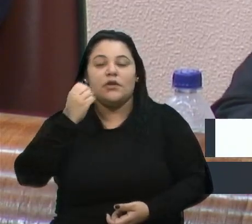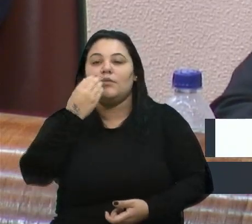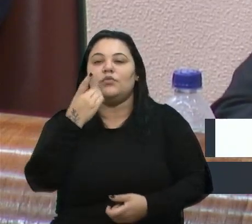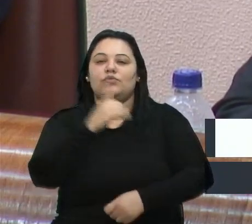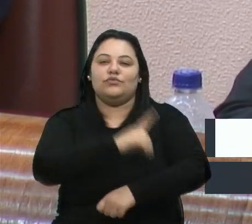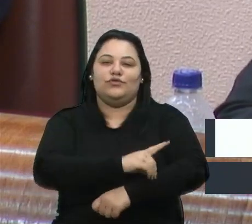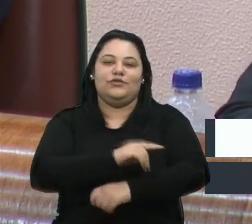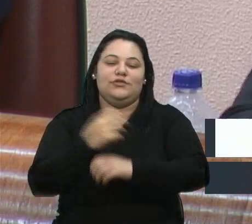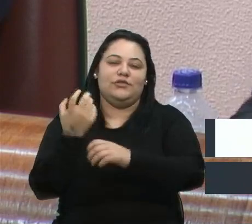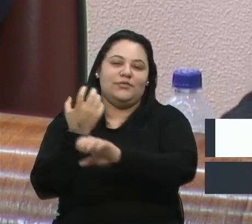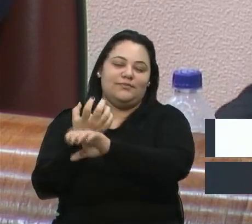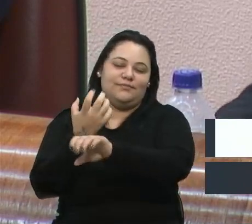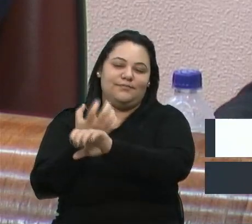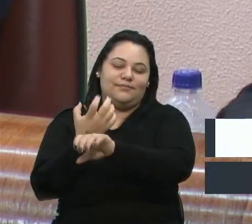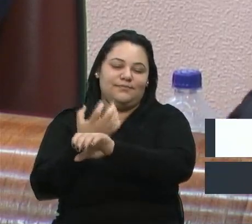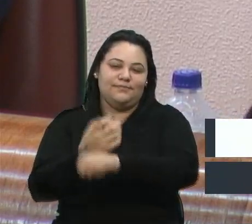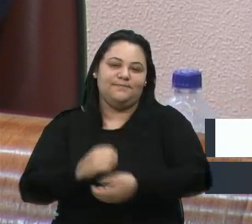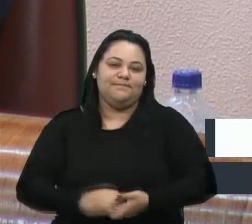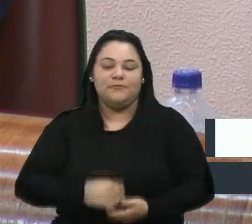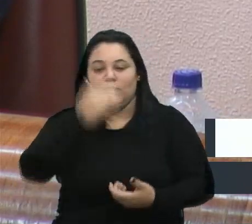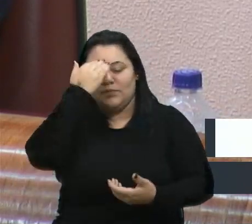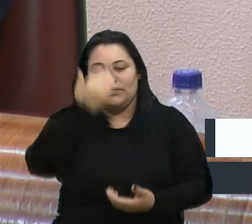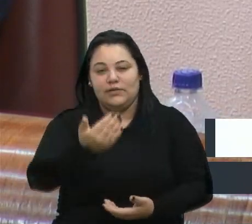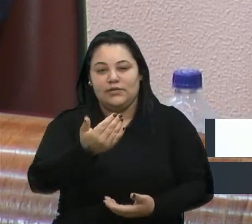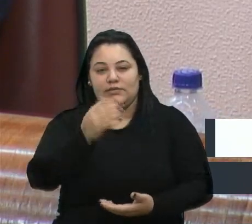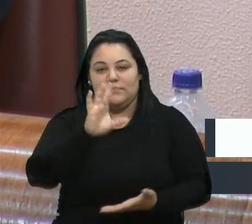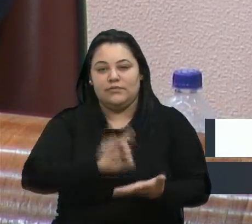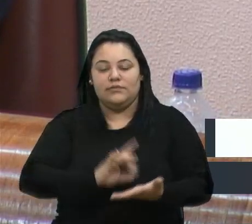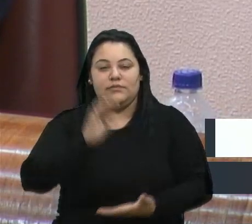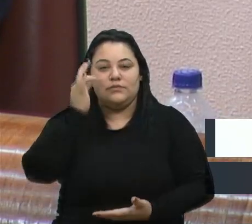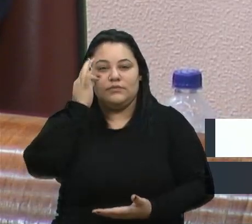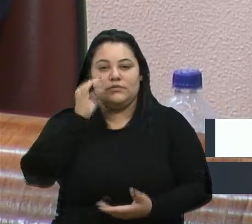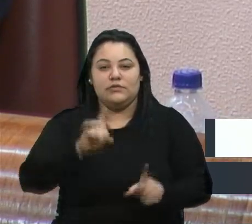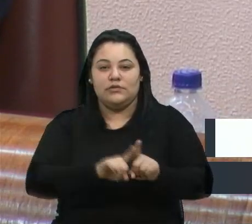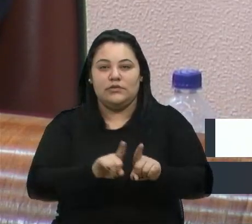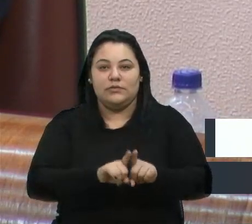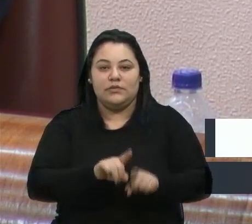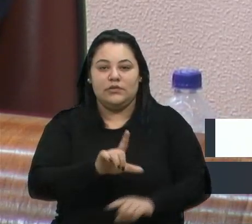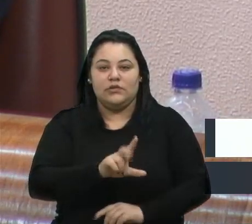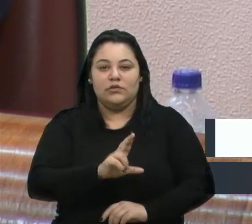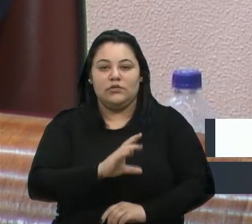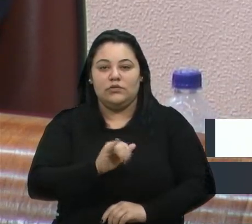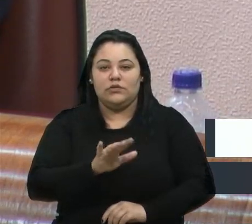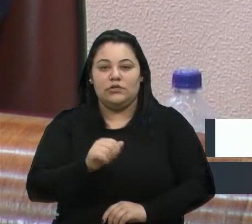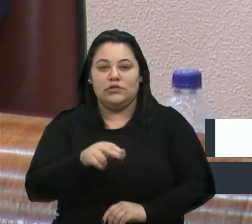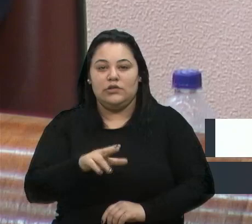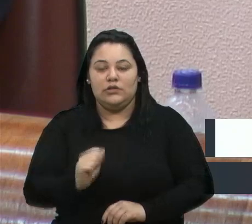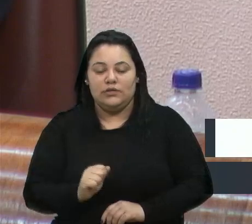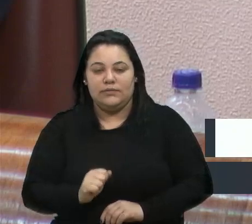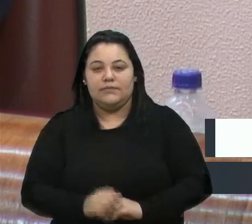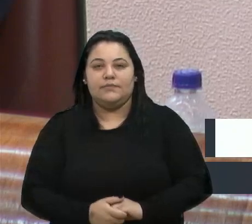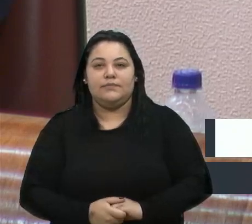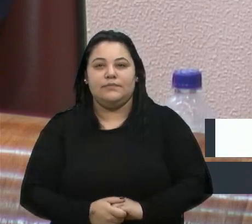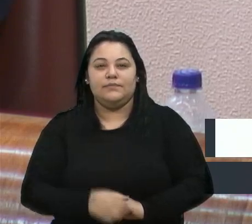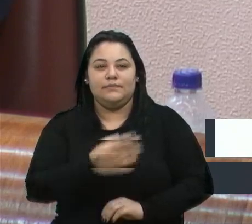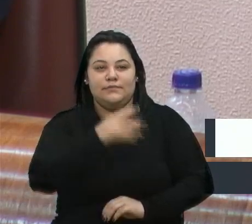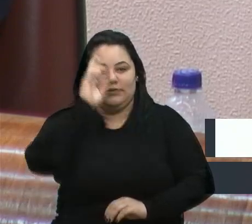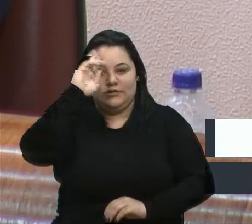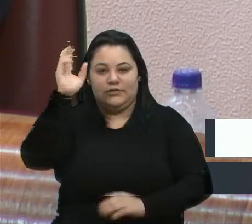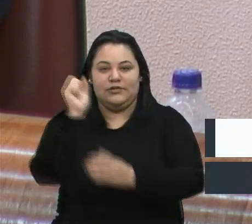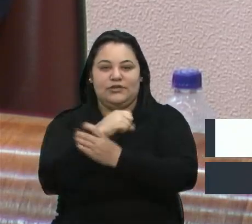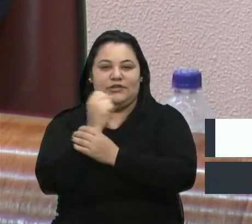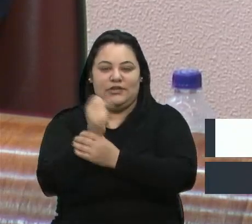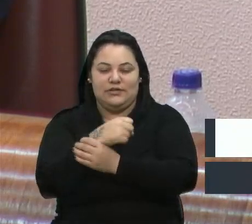presidente. Obrigado. Registrar a presença da Luciana Estelo, diretor do SESC